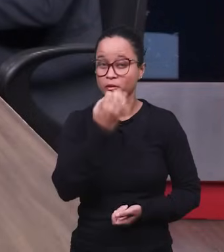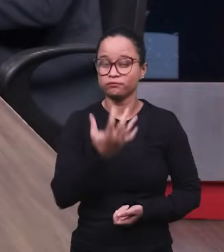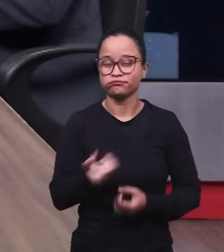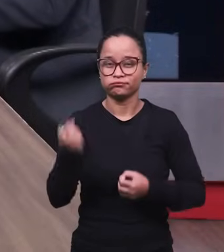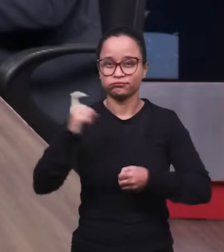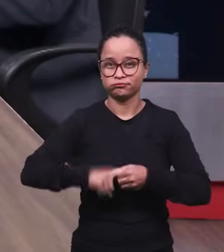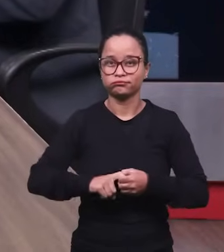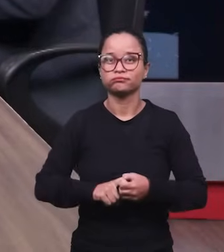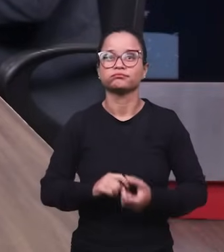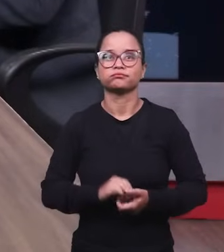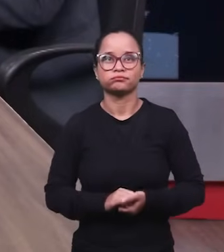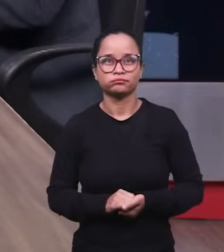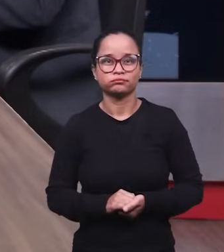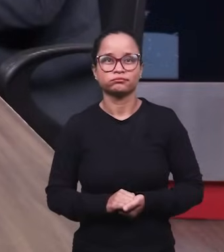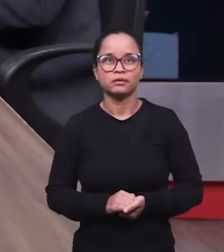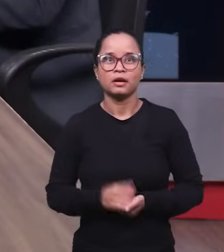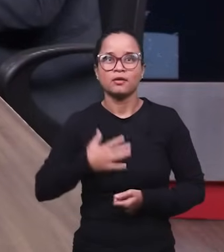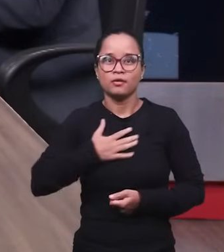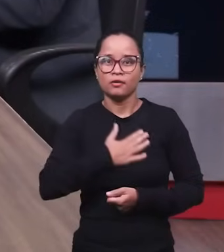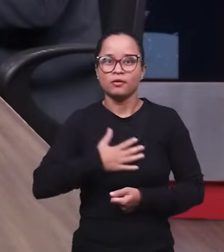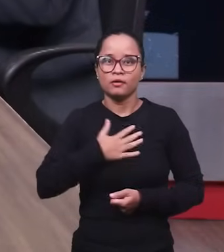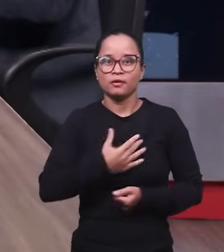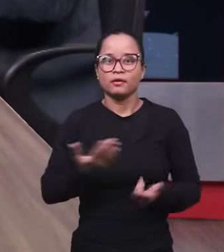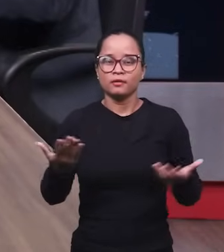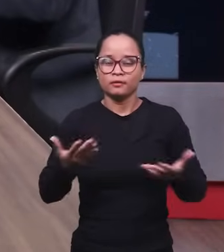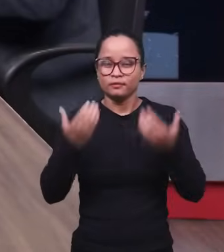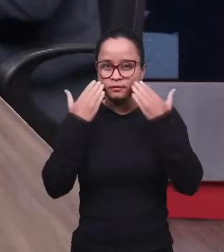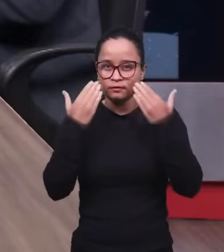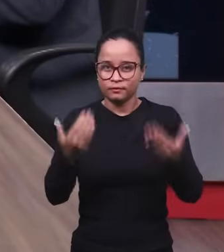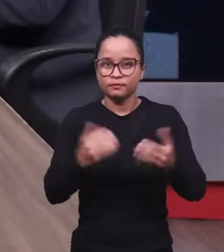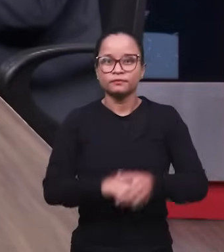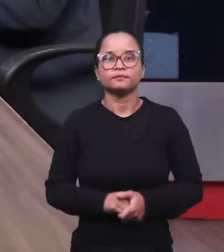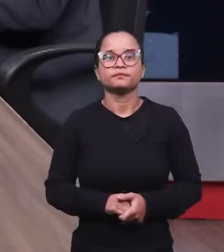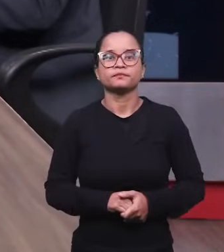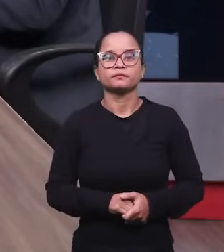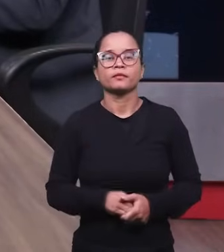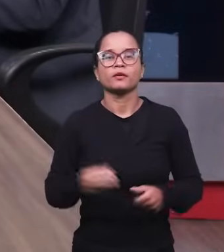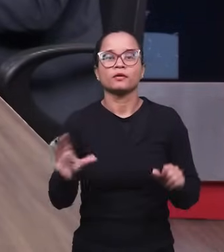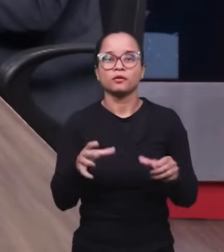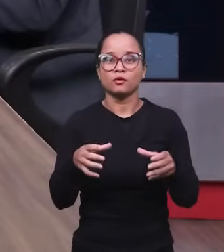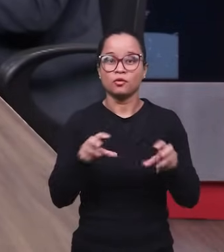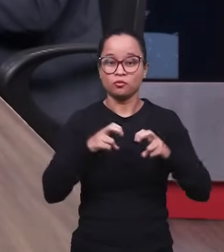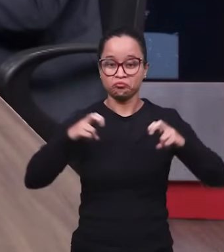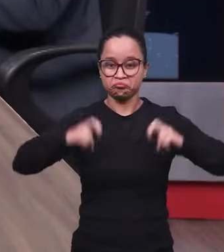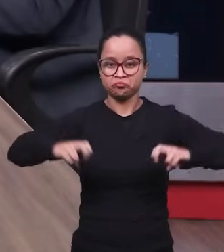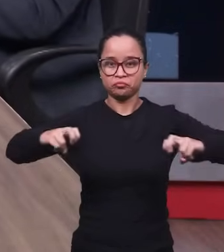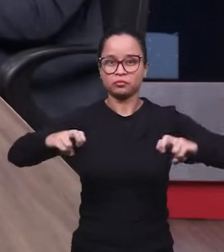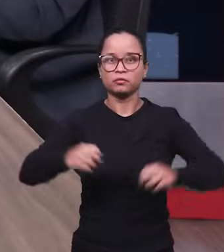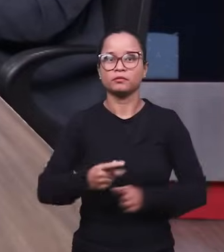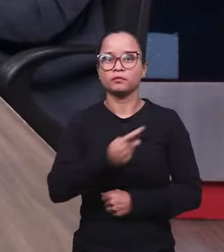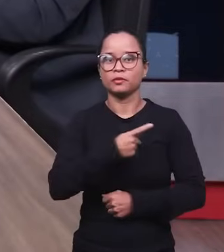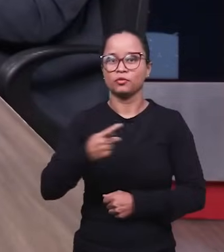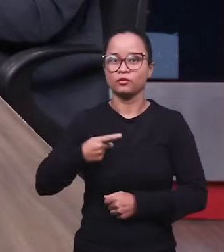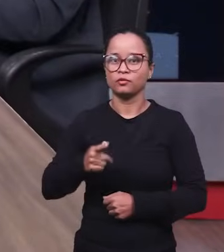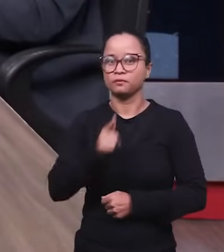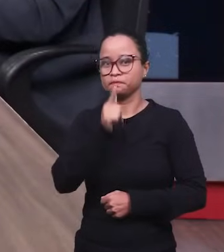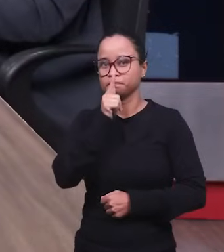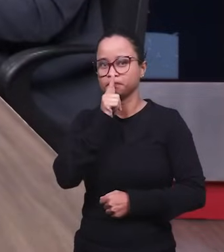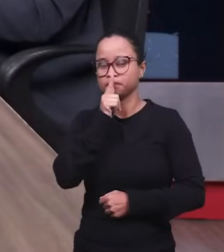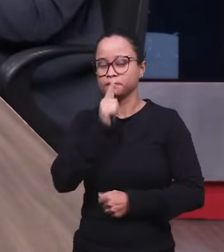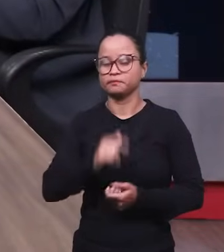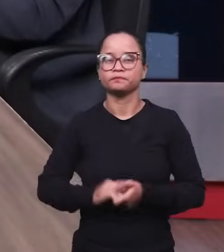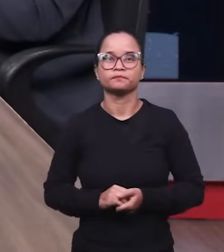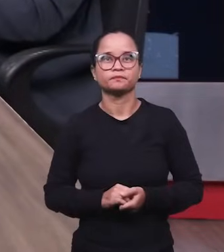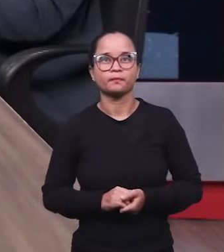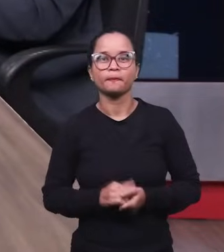Muito bem, voltamos. Eu gostaria de apresentar os nossos componentes da mesa, o pastor Gilson